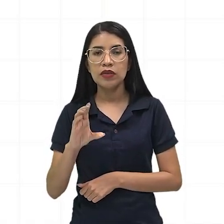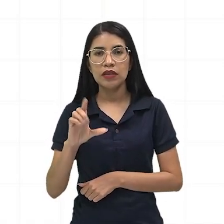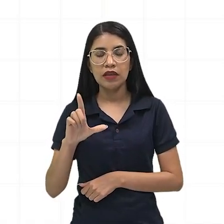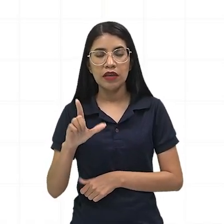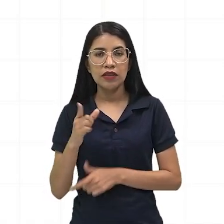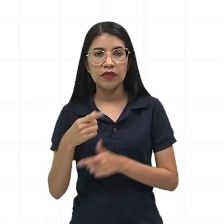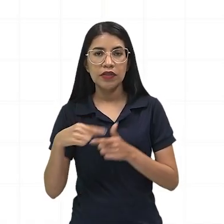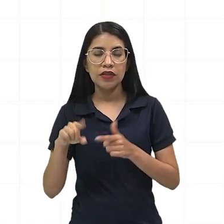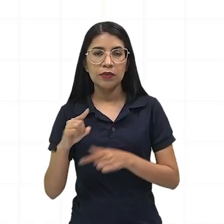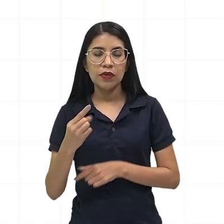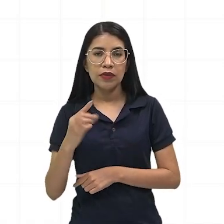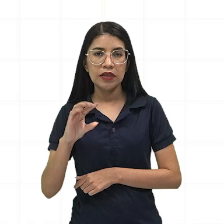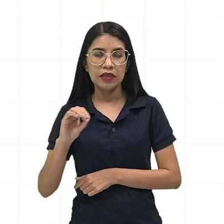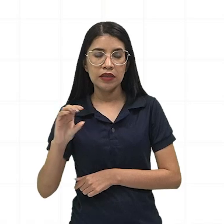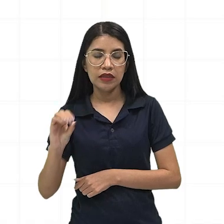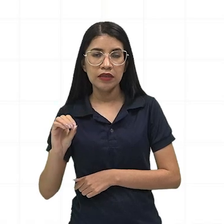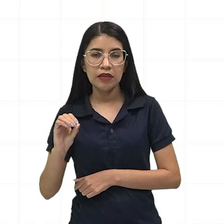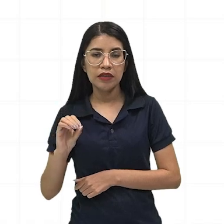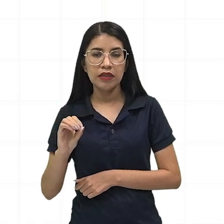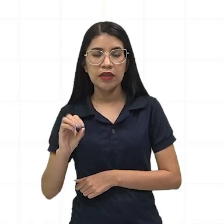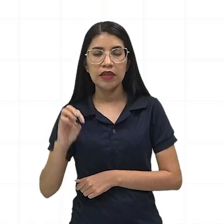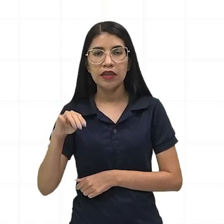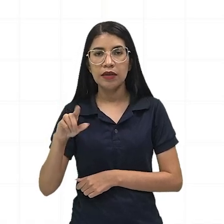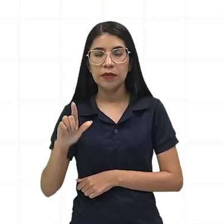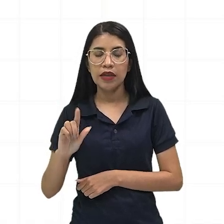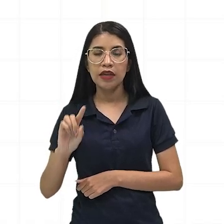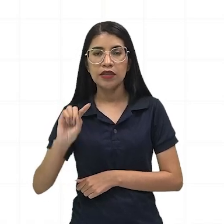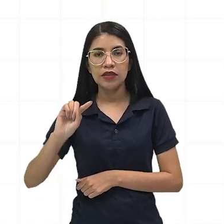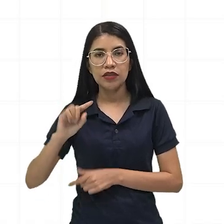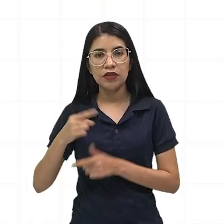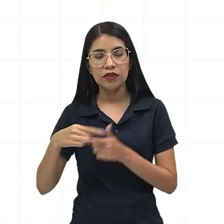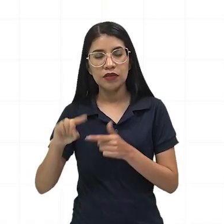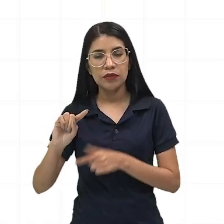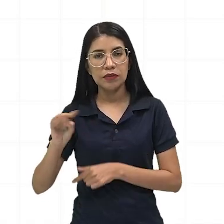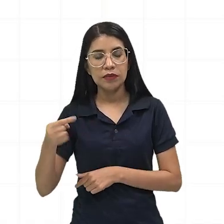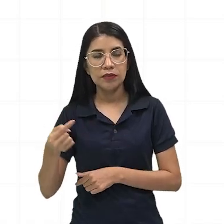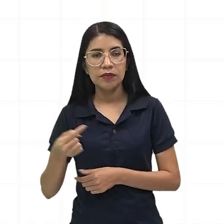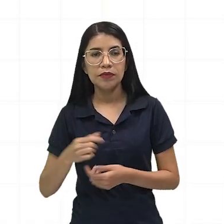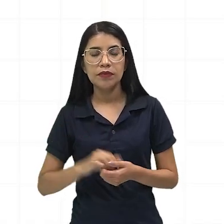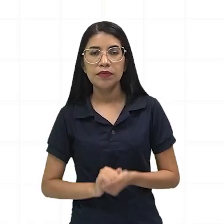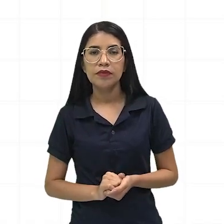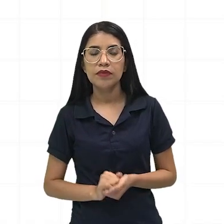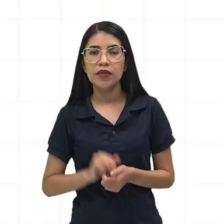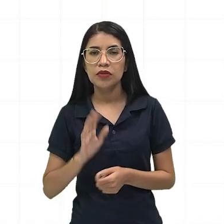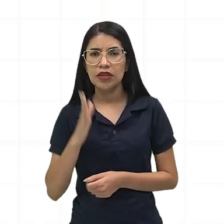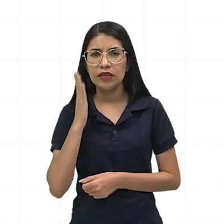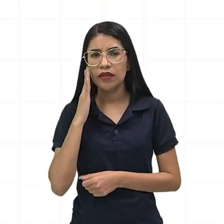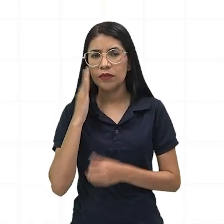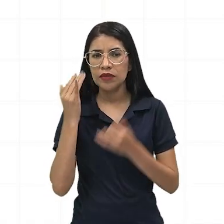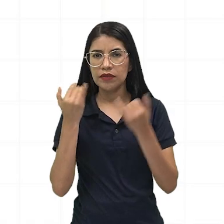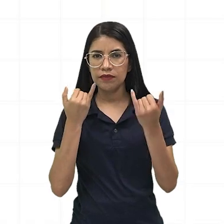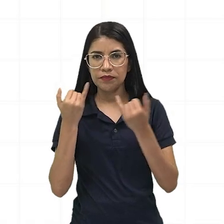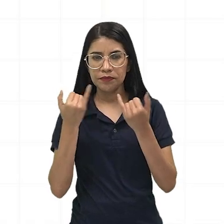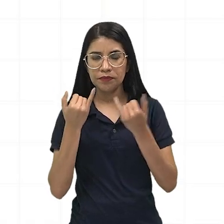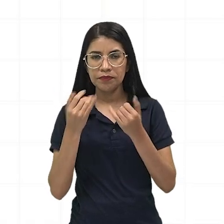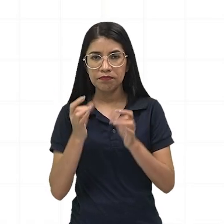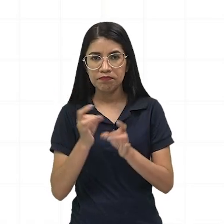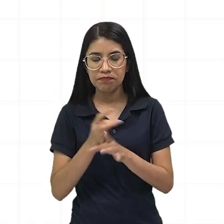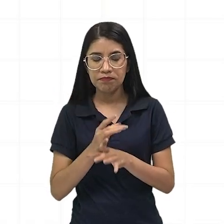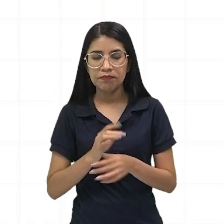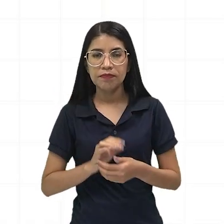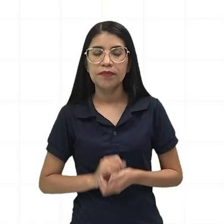Centilitro, 1 litro dividido em 100. E 1 mililitro, 1 litro dividido em 1000. Sabendo-se disso,